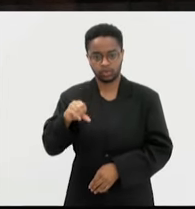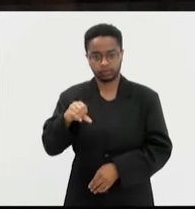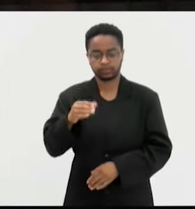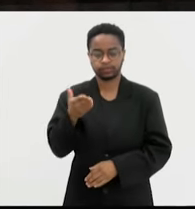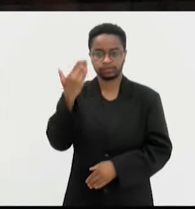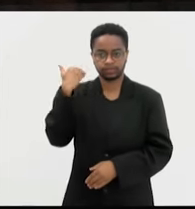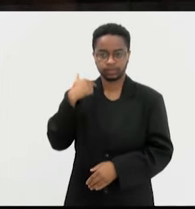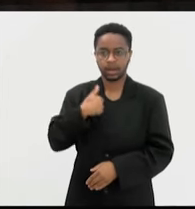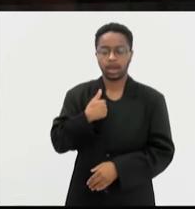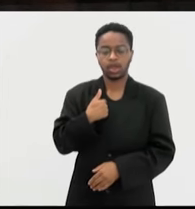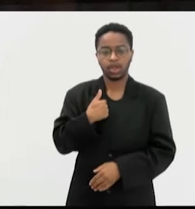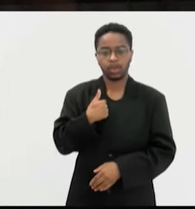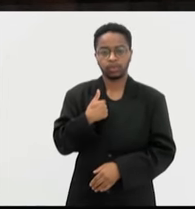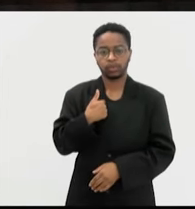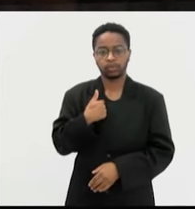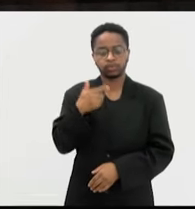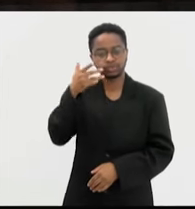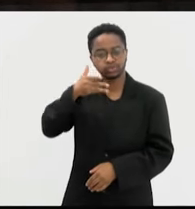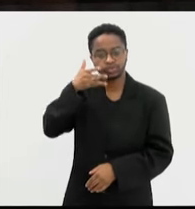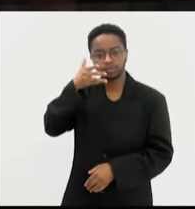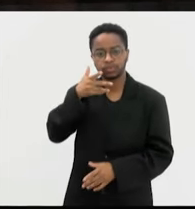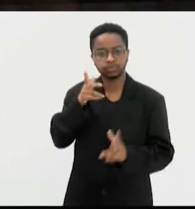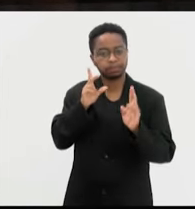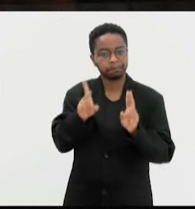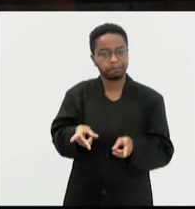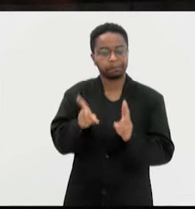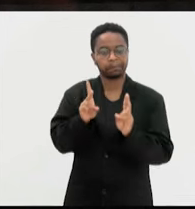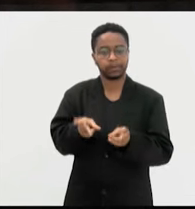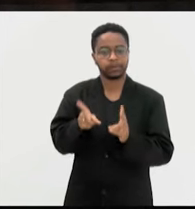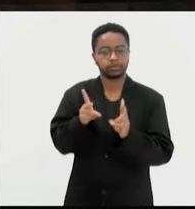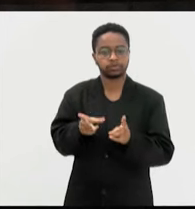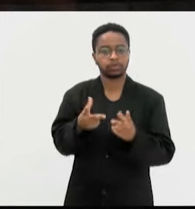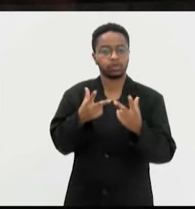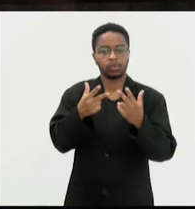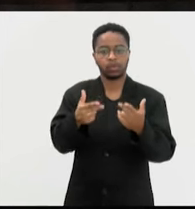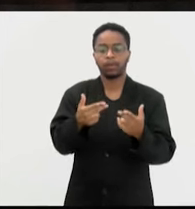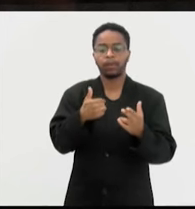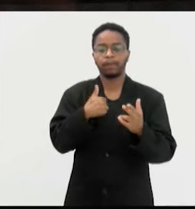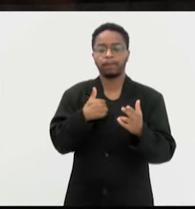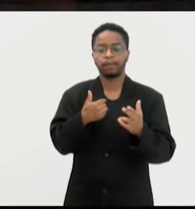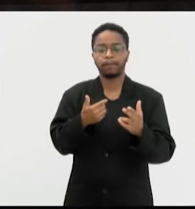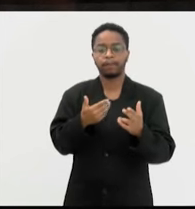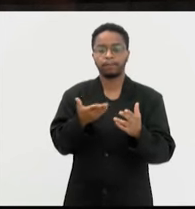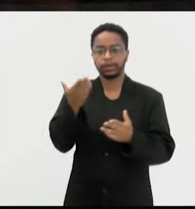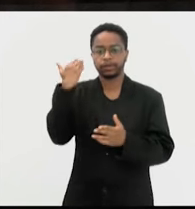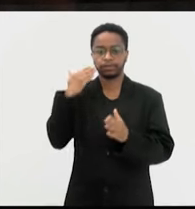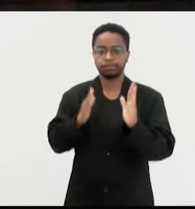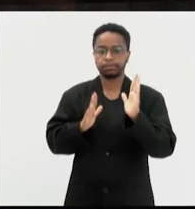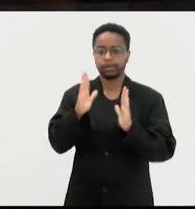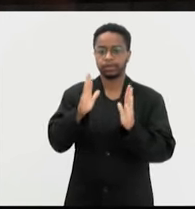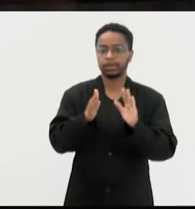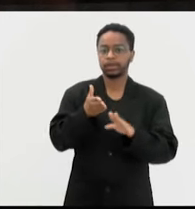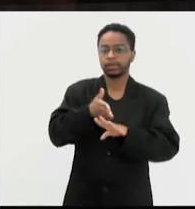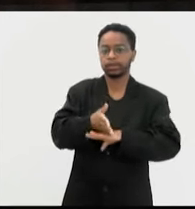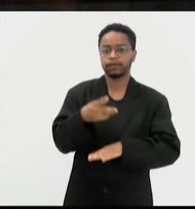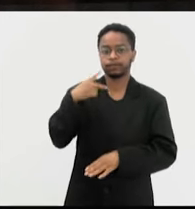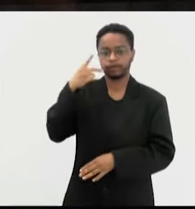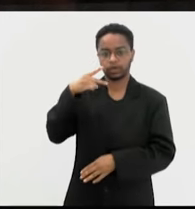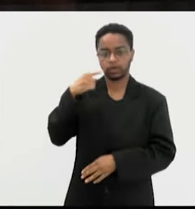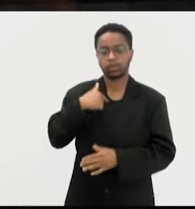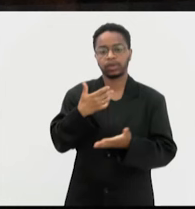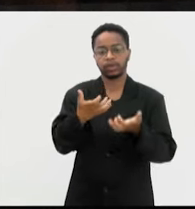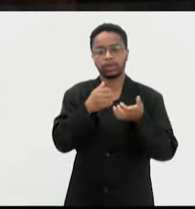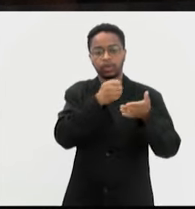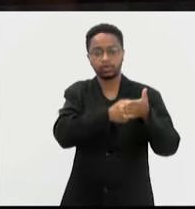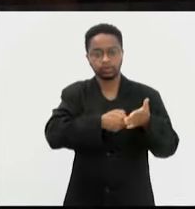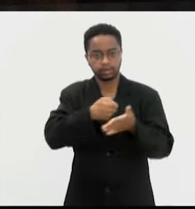questão de usar fazer o mesmo discurso presidente que fiz Quando entrei como como vereador queria lutar ia